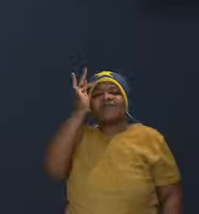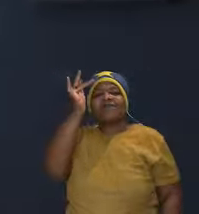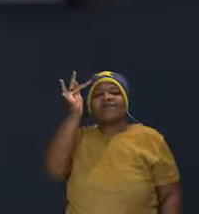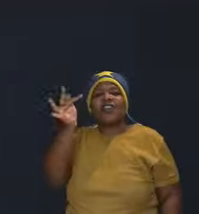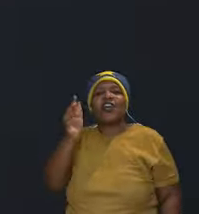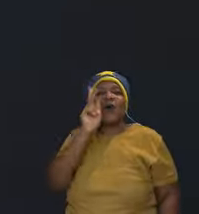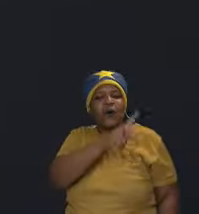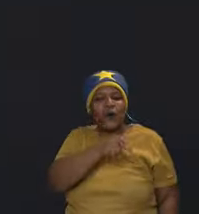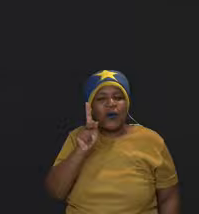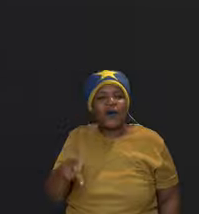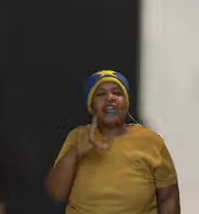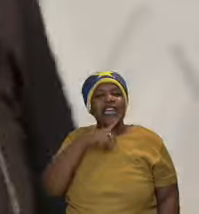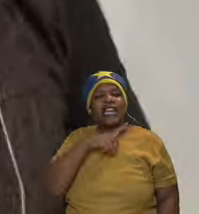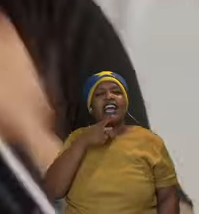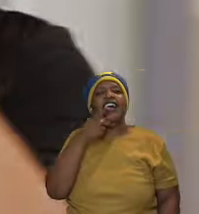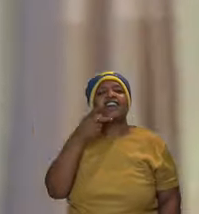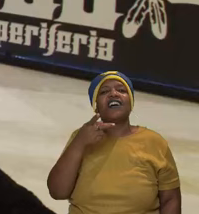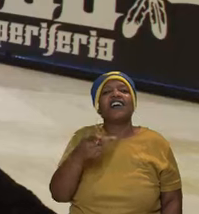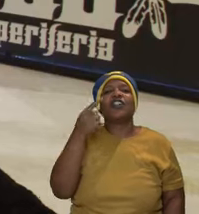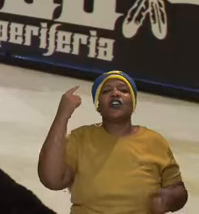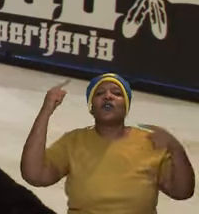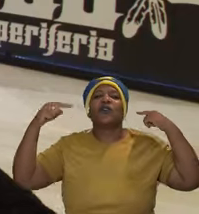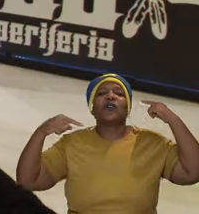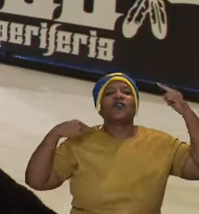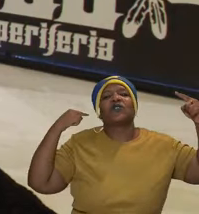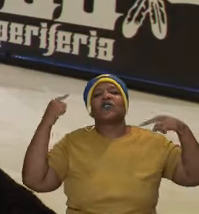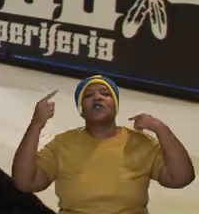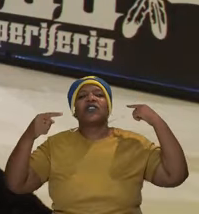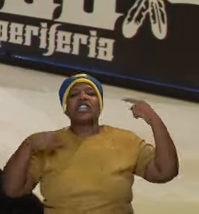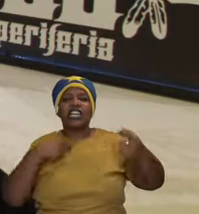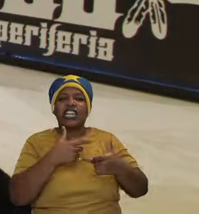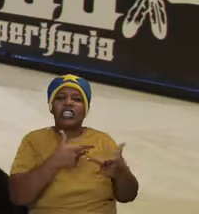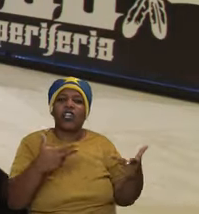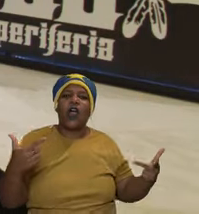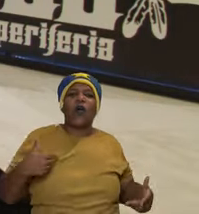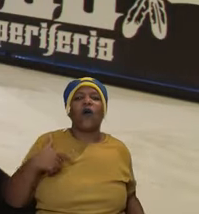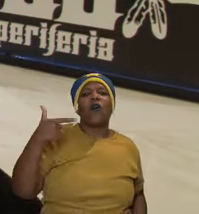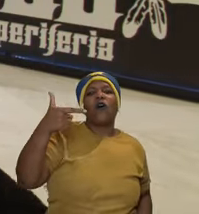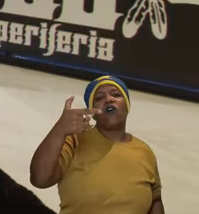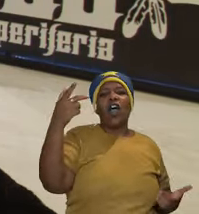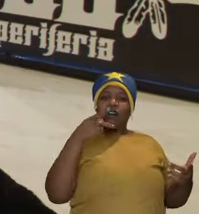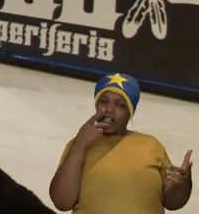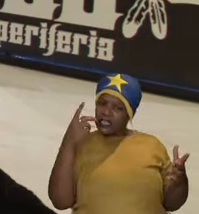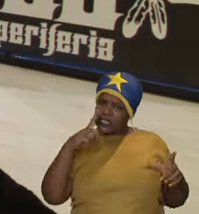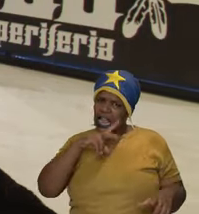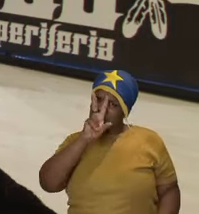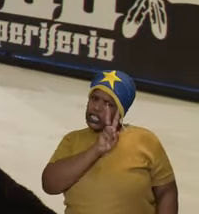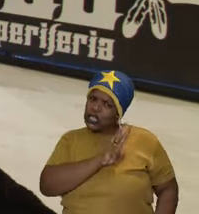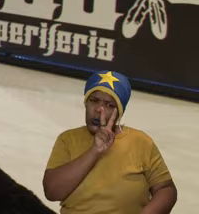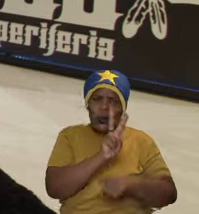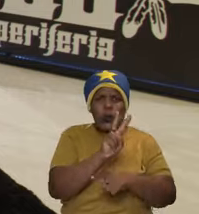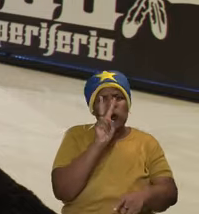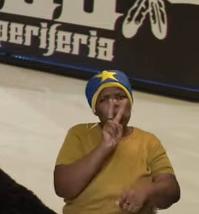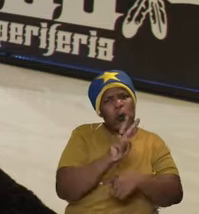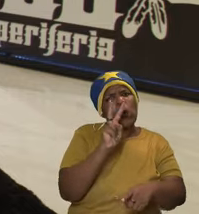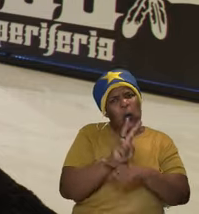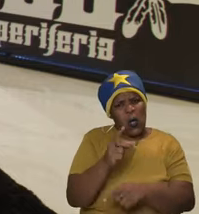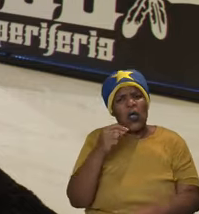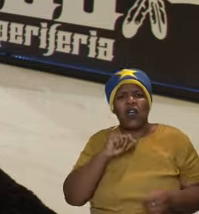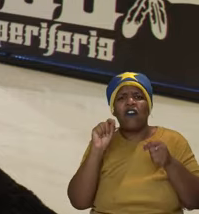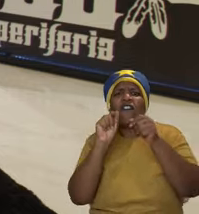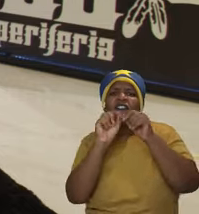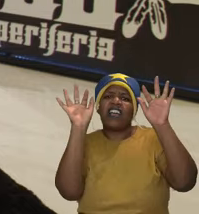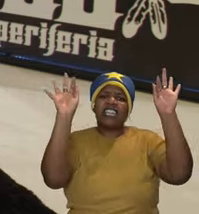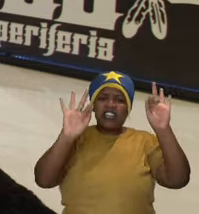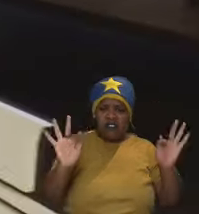é professor, e conscientiza os insanos, e que material bélico promove a segurança, que fato faz feliz quem